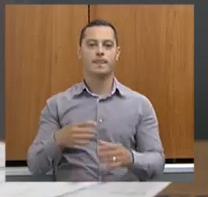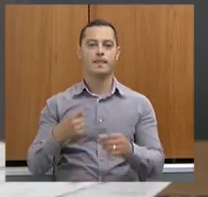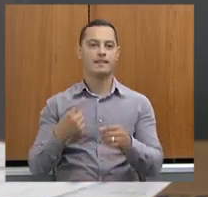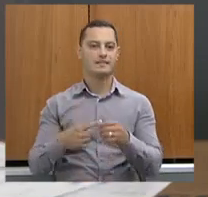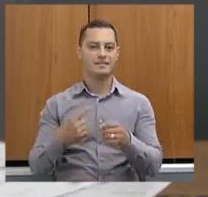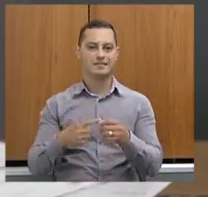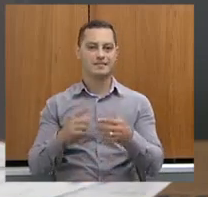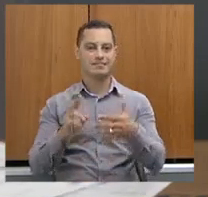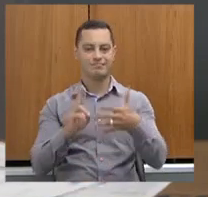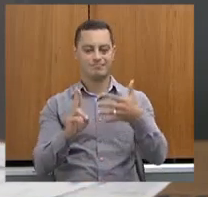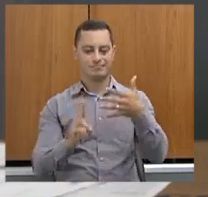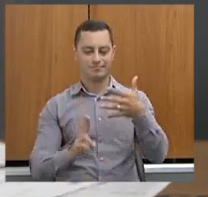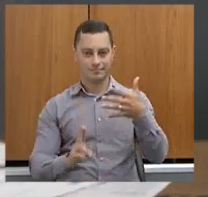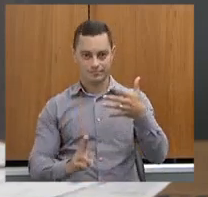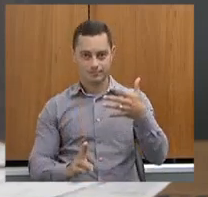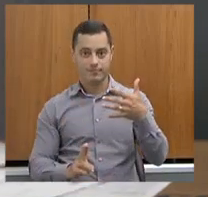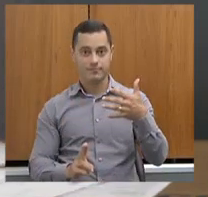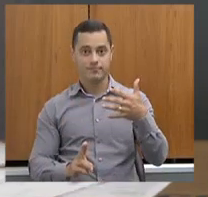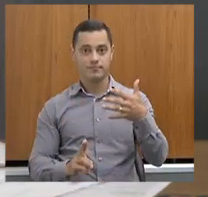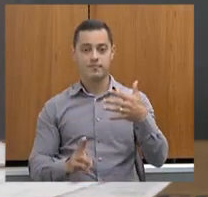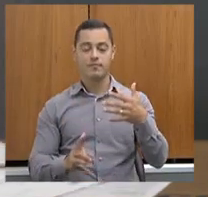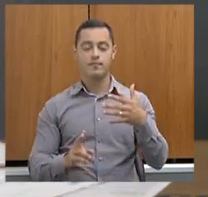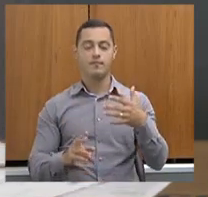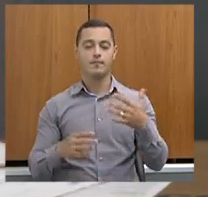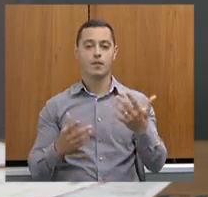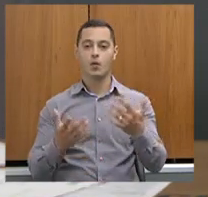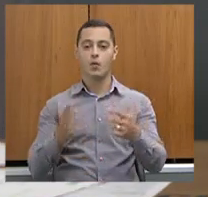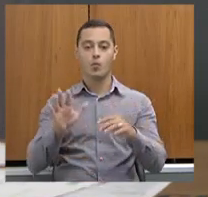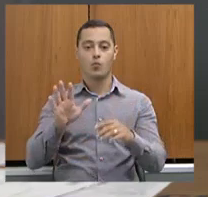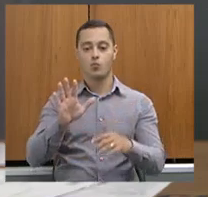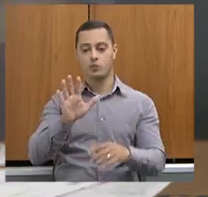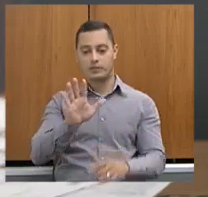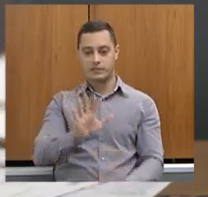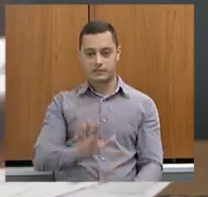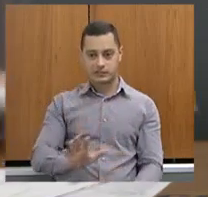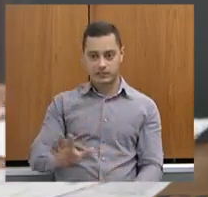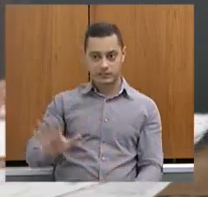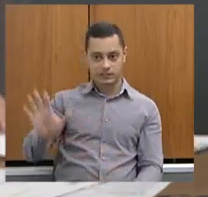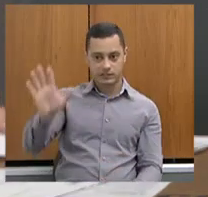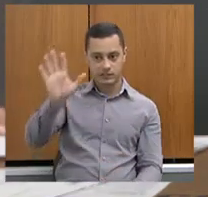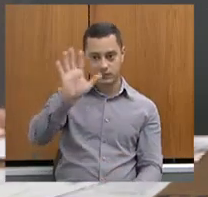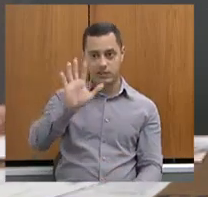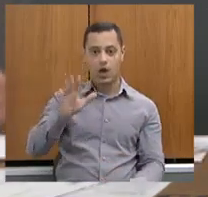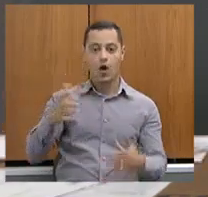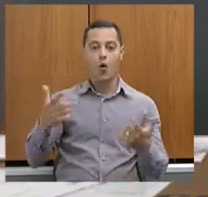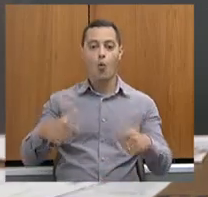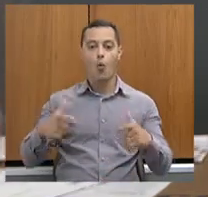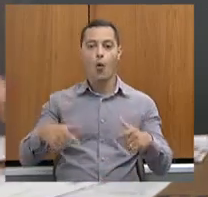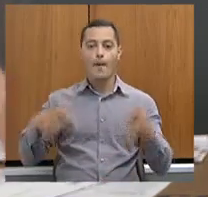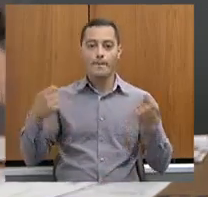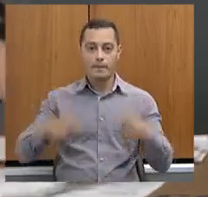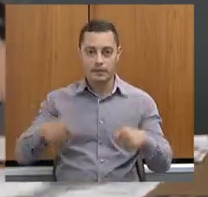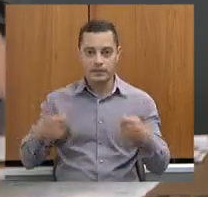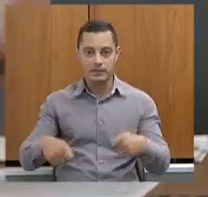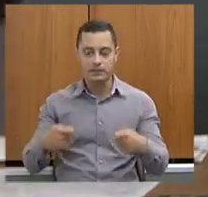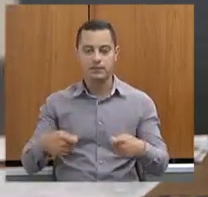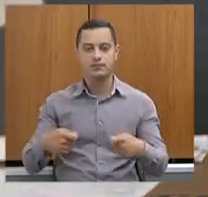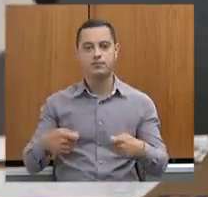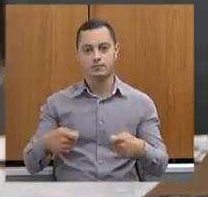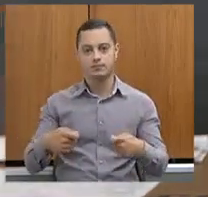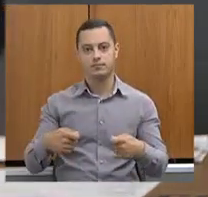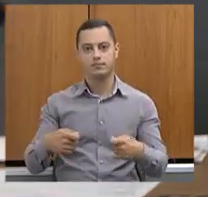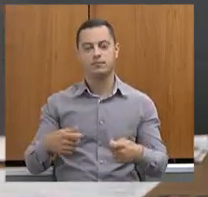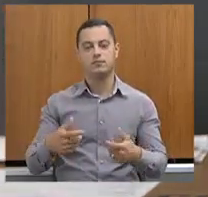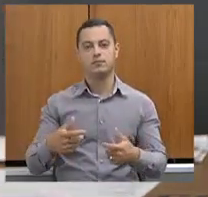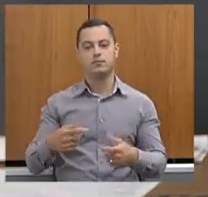Tupaciguara enfim a todas as regiões onde o povo mais precisa nós